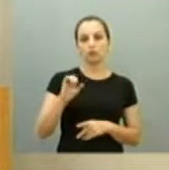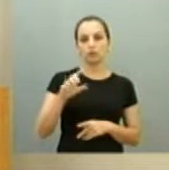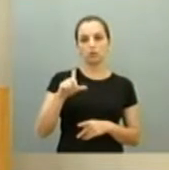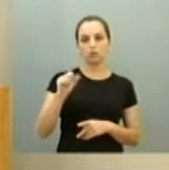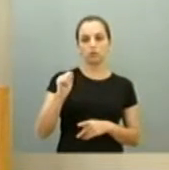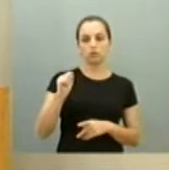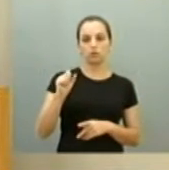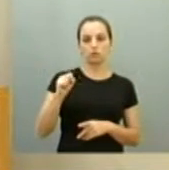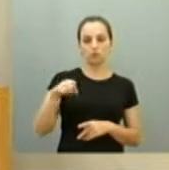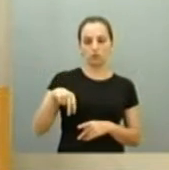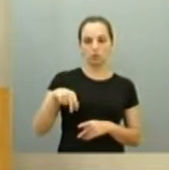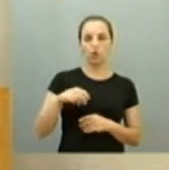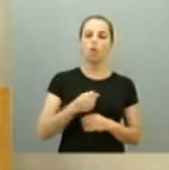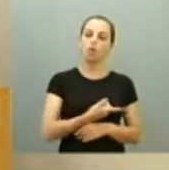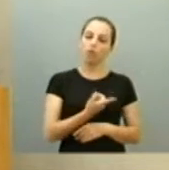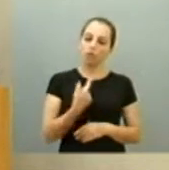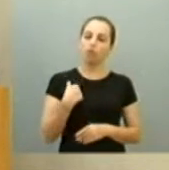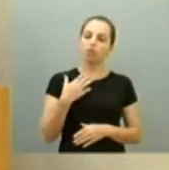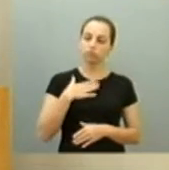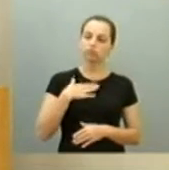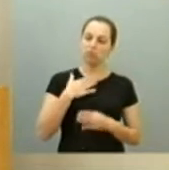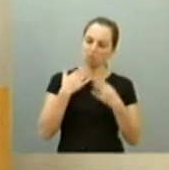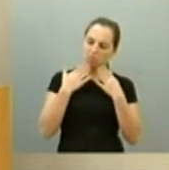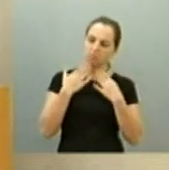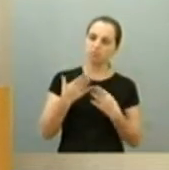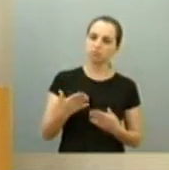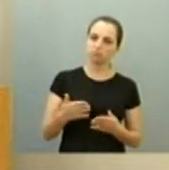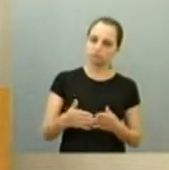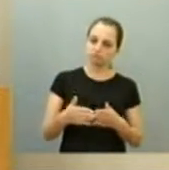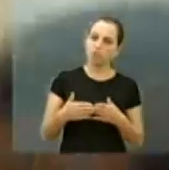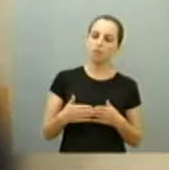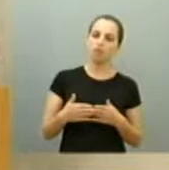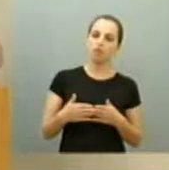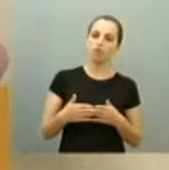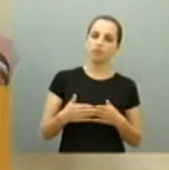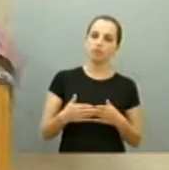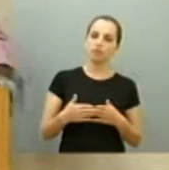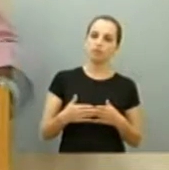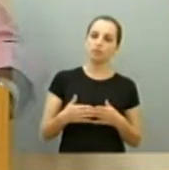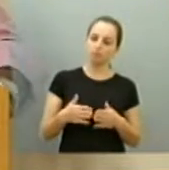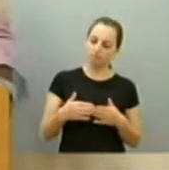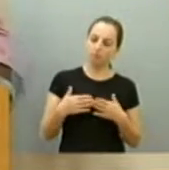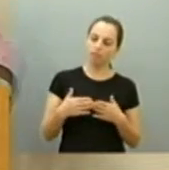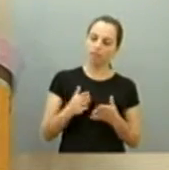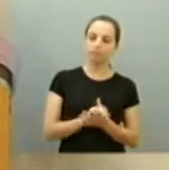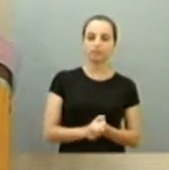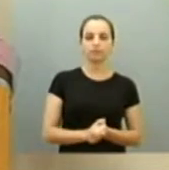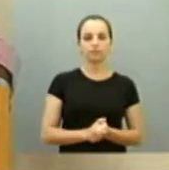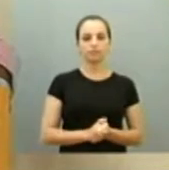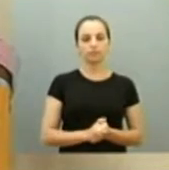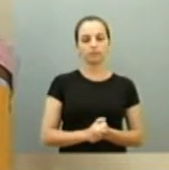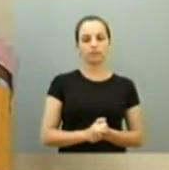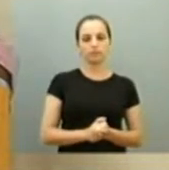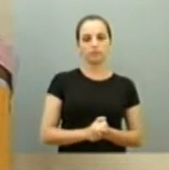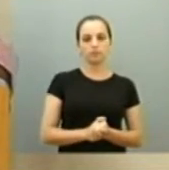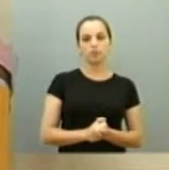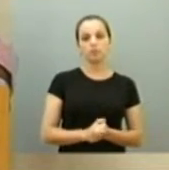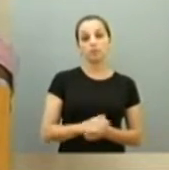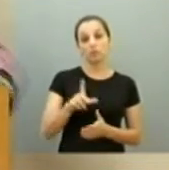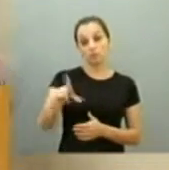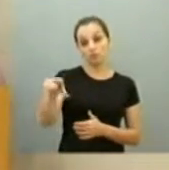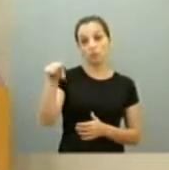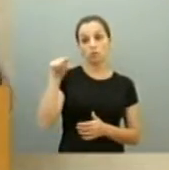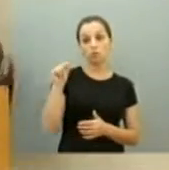nós também, por favor, né? Por favor, né, vereador? Por favor, é o Junião, eu chamo ele de Junião. E destacar